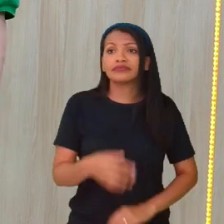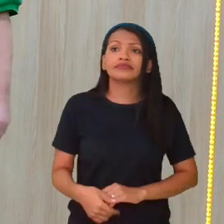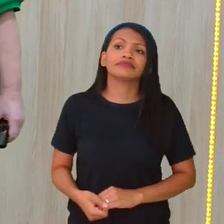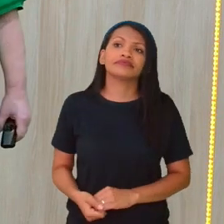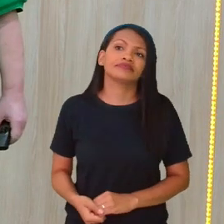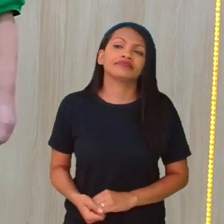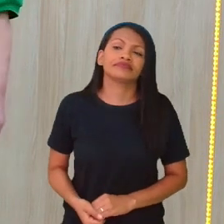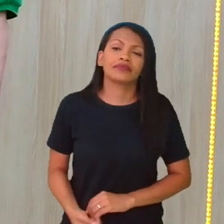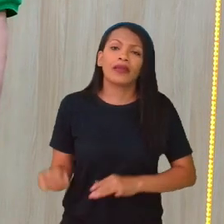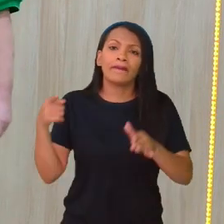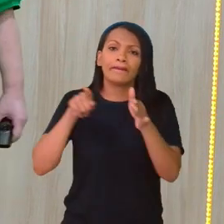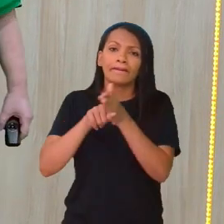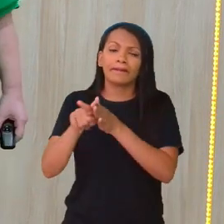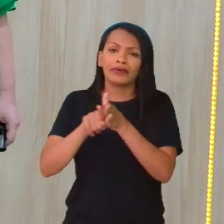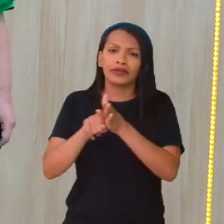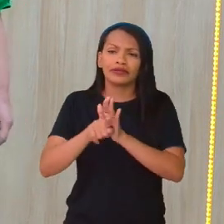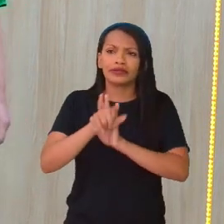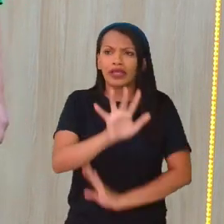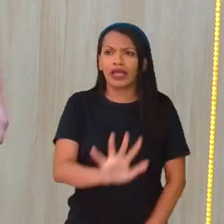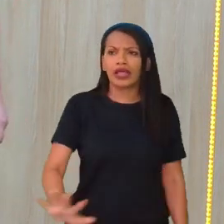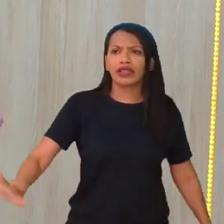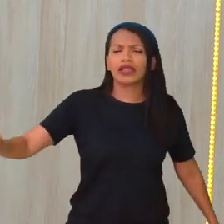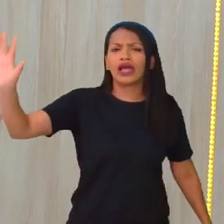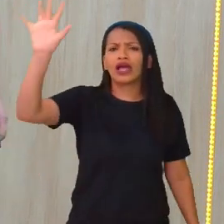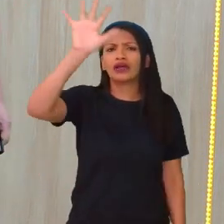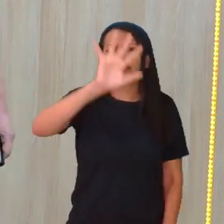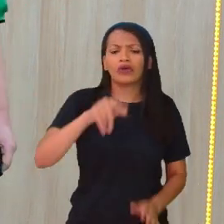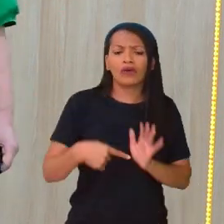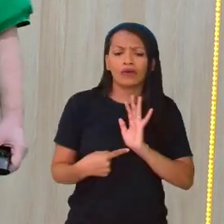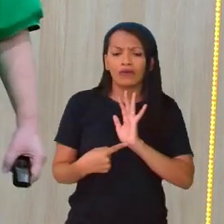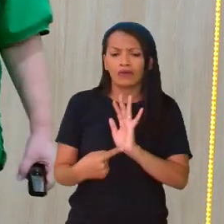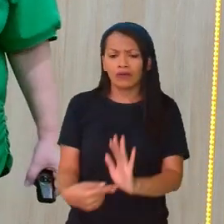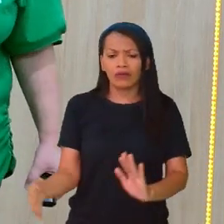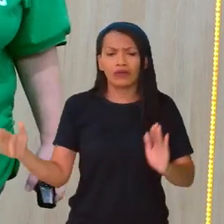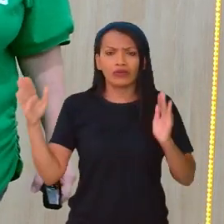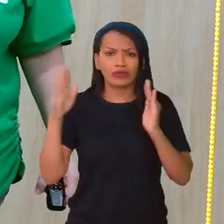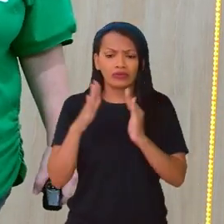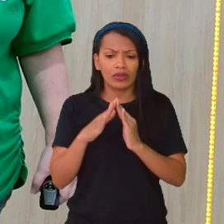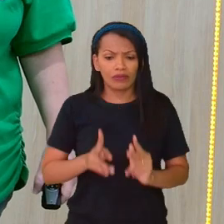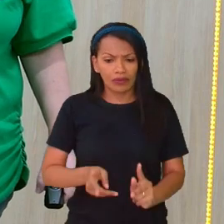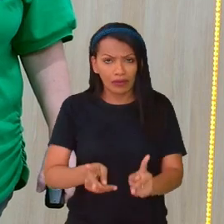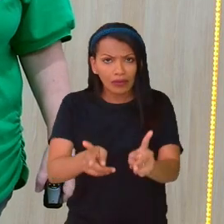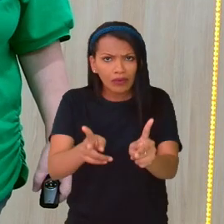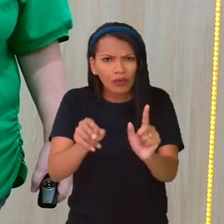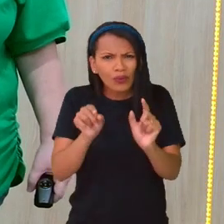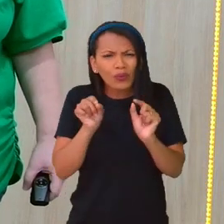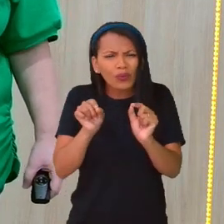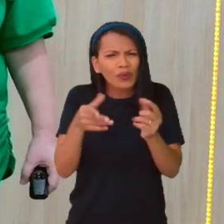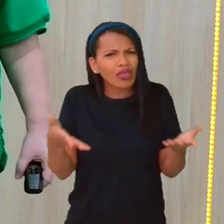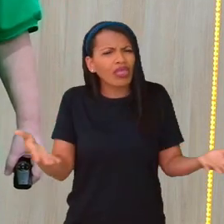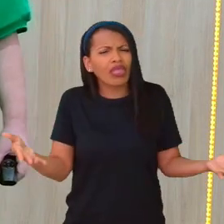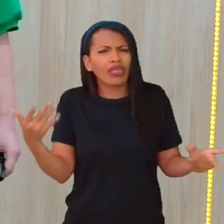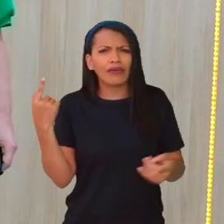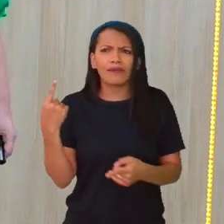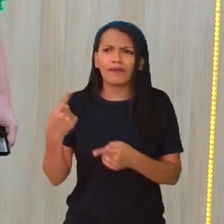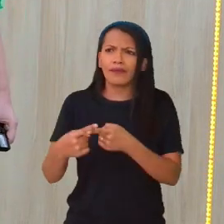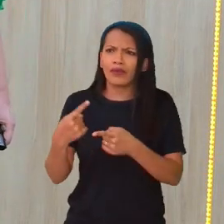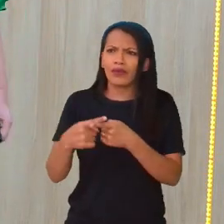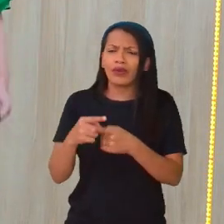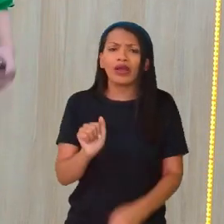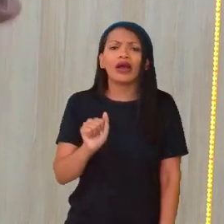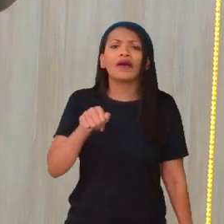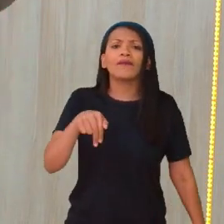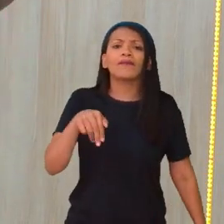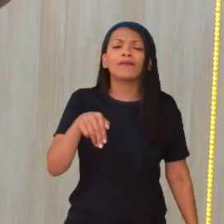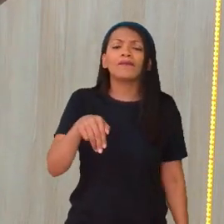Pesquisa Nacional por Amostragem de Domicílio Contínua. O que é isso? Porque